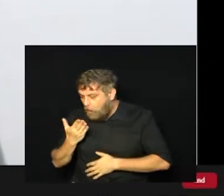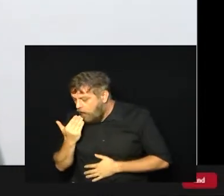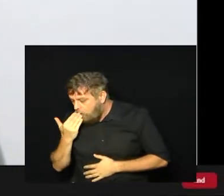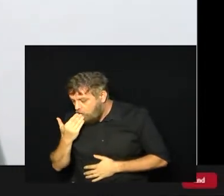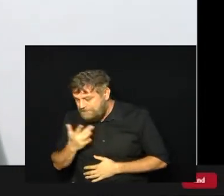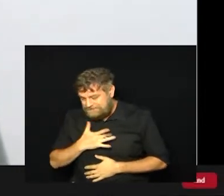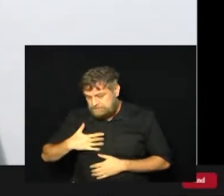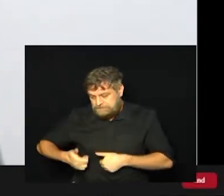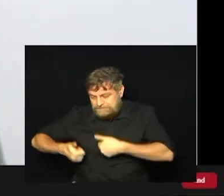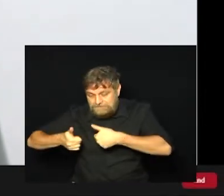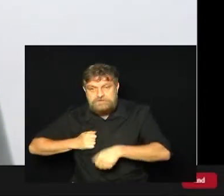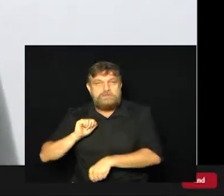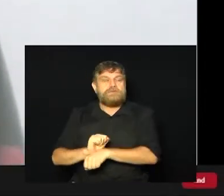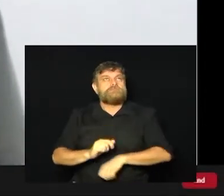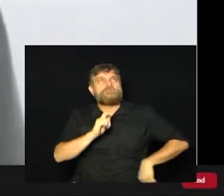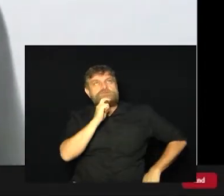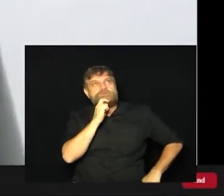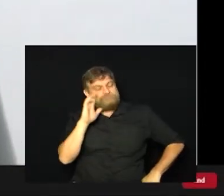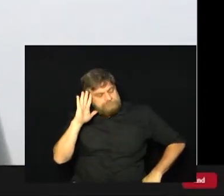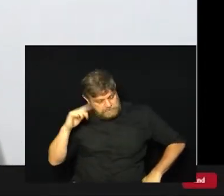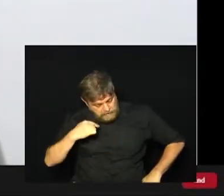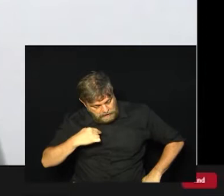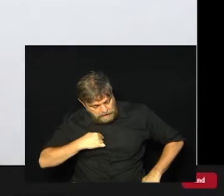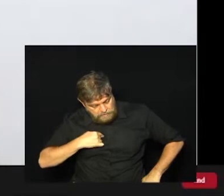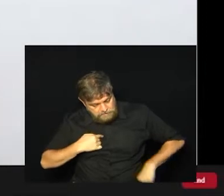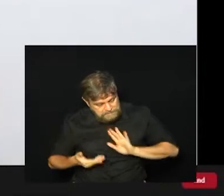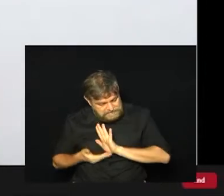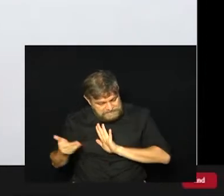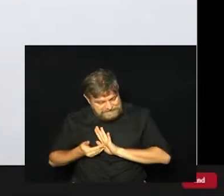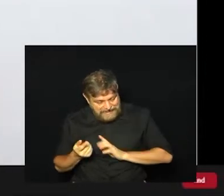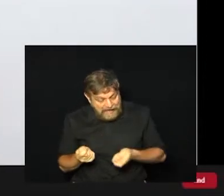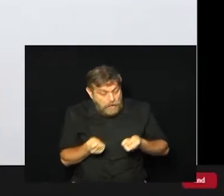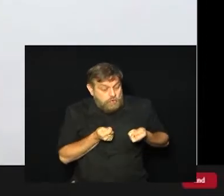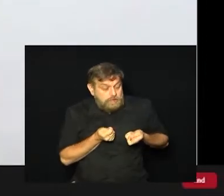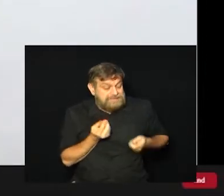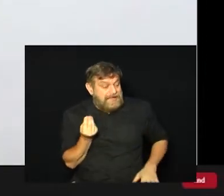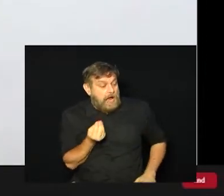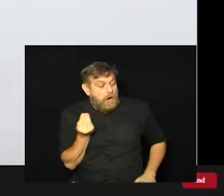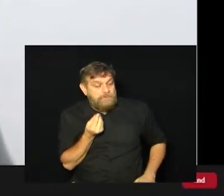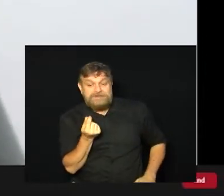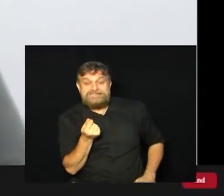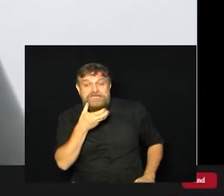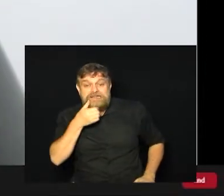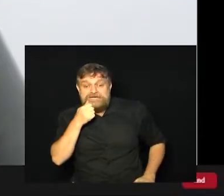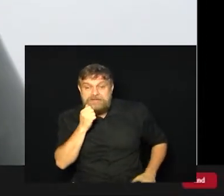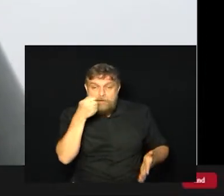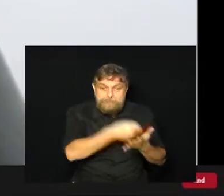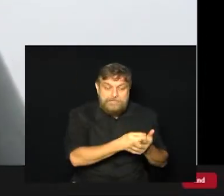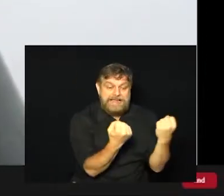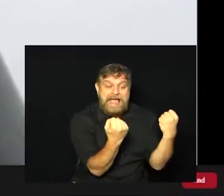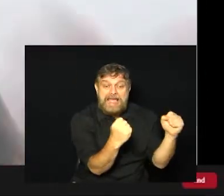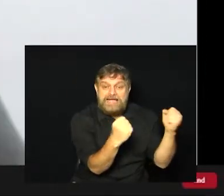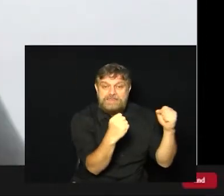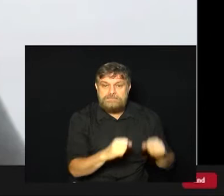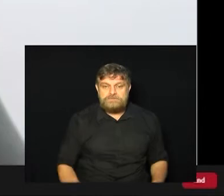Só que se você não parar e falar, tá, o que eu vou deixar de gastar para pagar a academia, etc, vai chegar